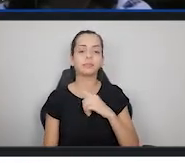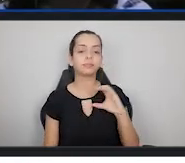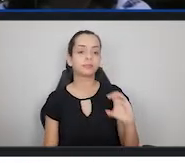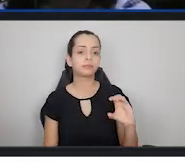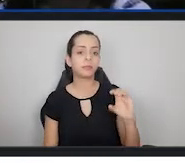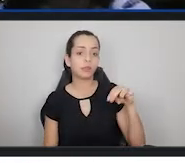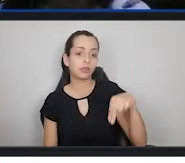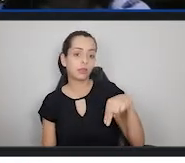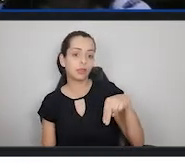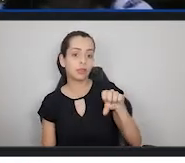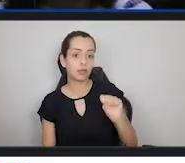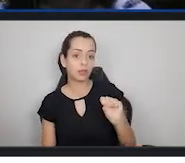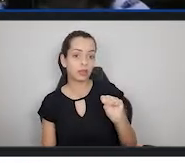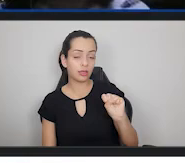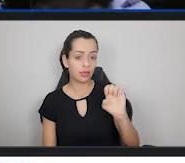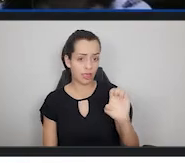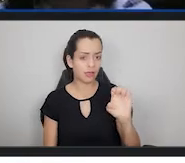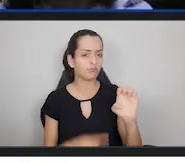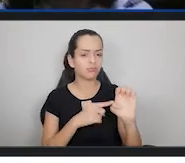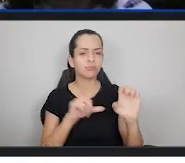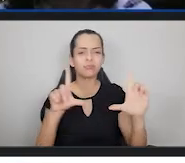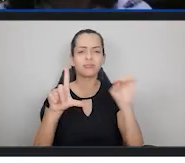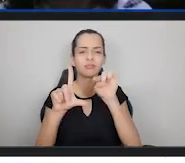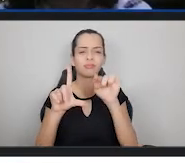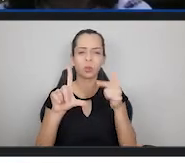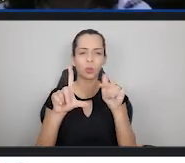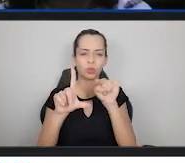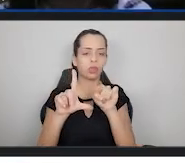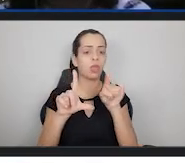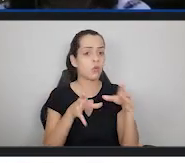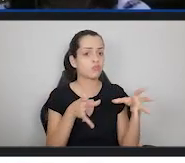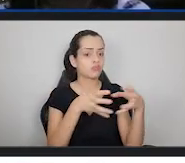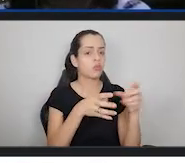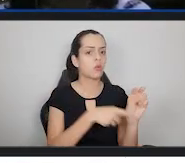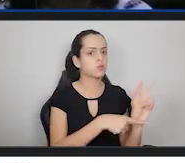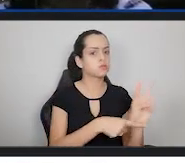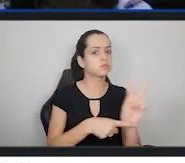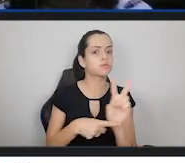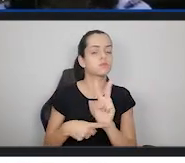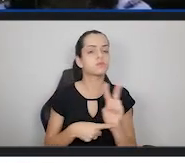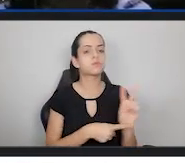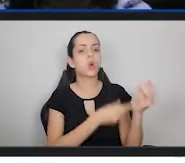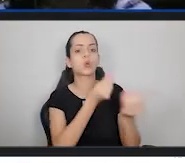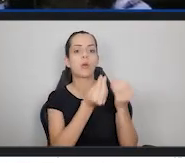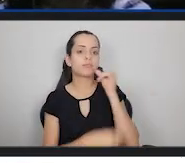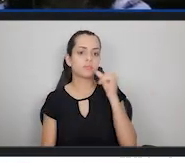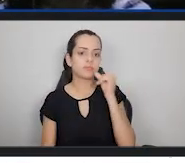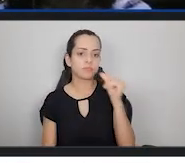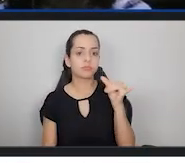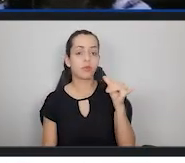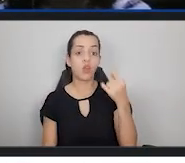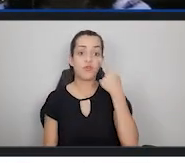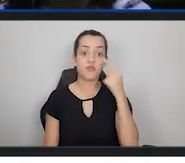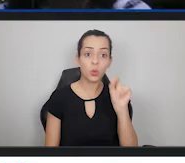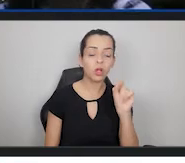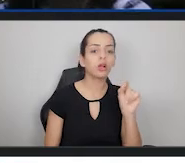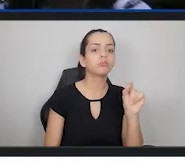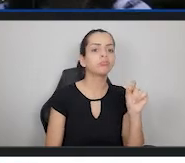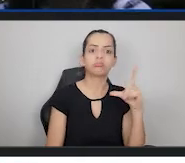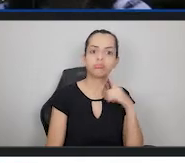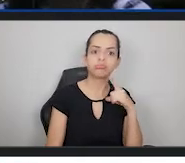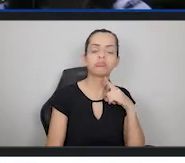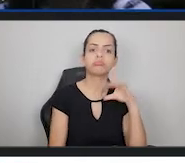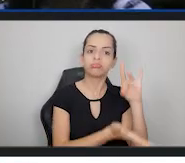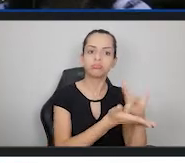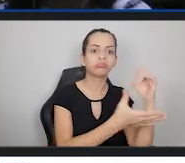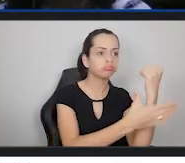Temos aqui, tem o CMSE, que não consta aqui nessa figura, mas que é um comitê de monitoramento do setor elétrico que olha